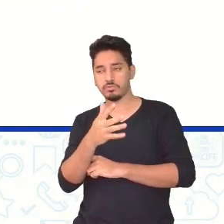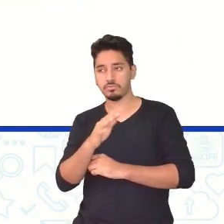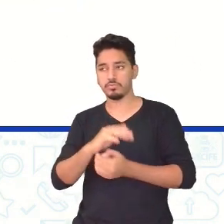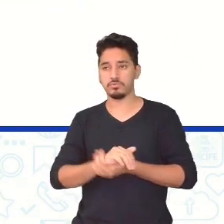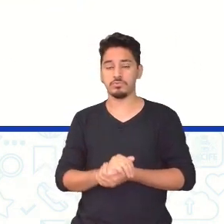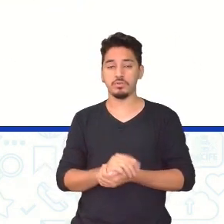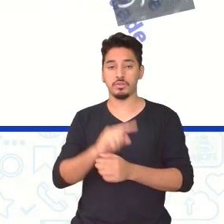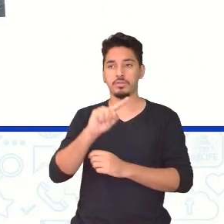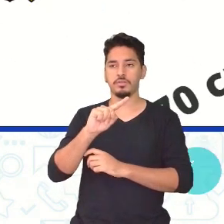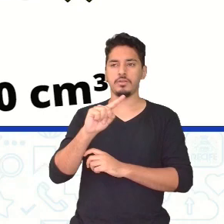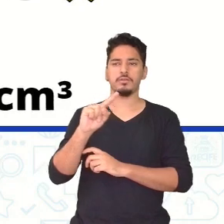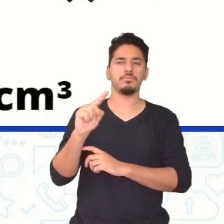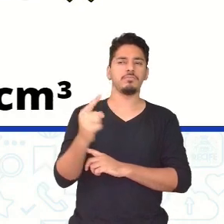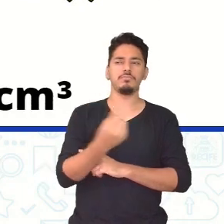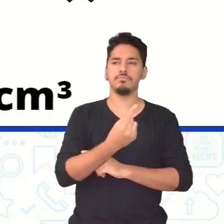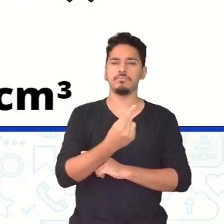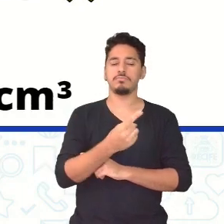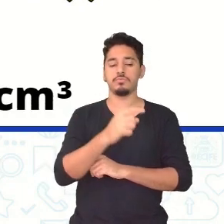a